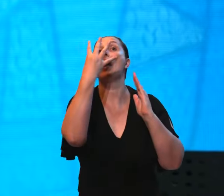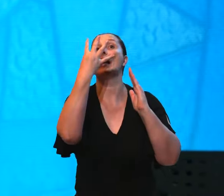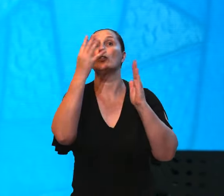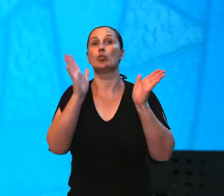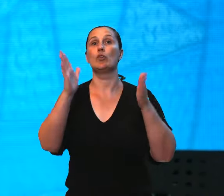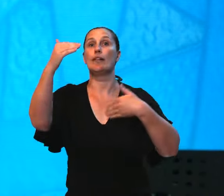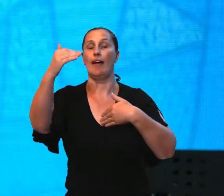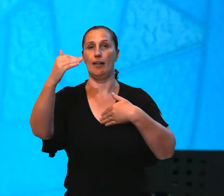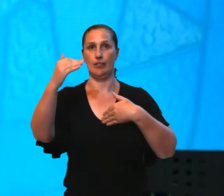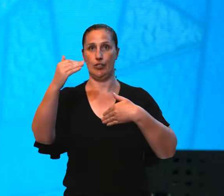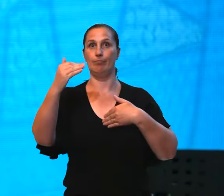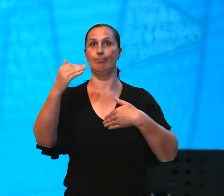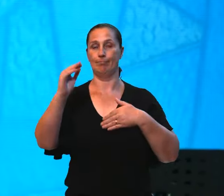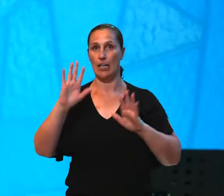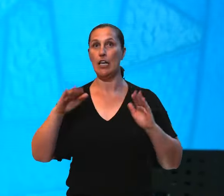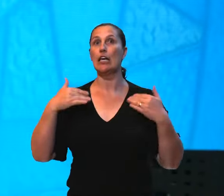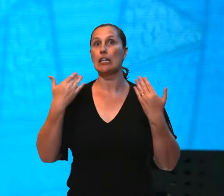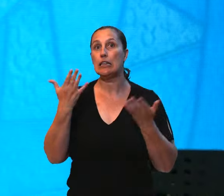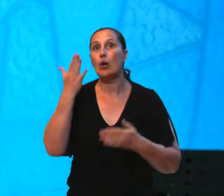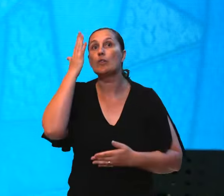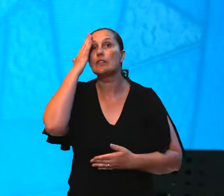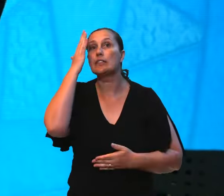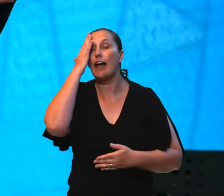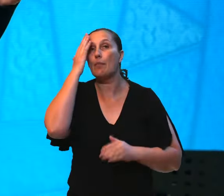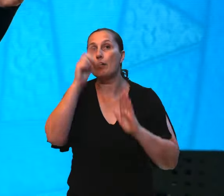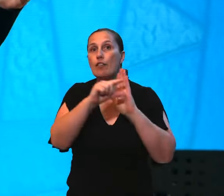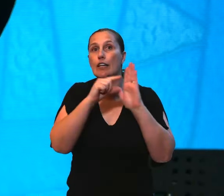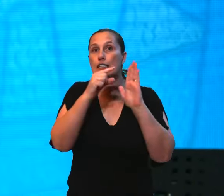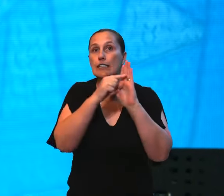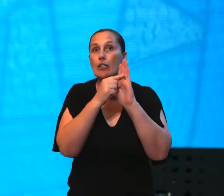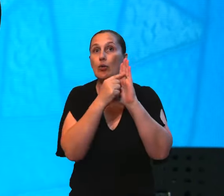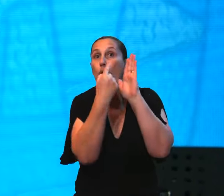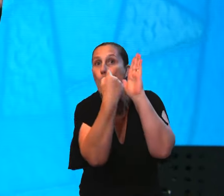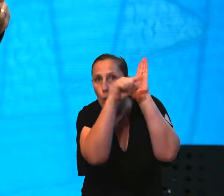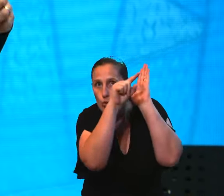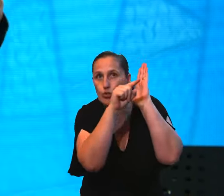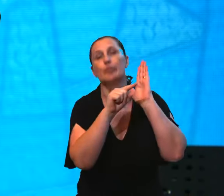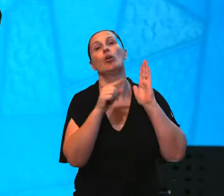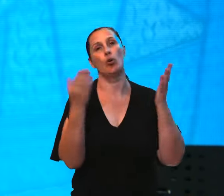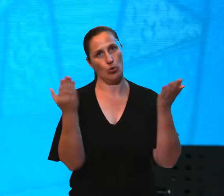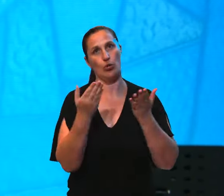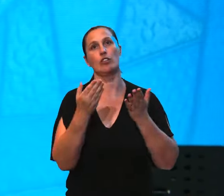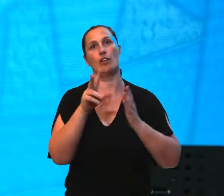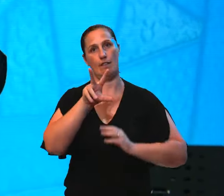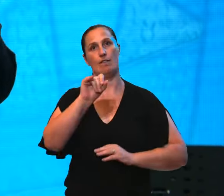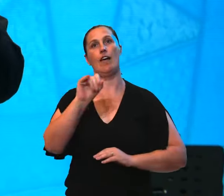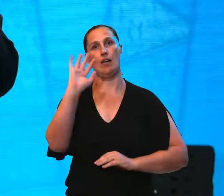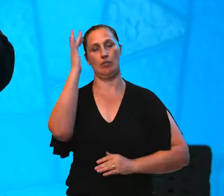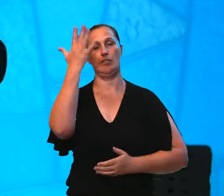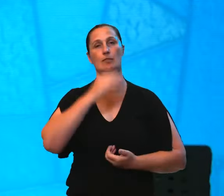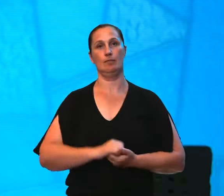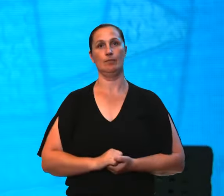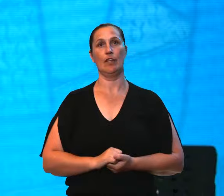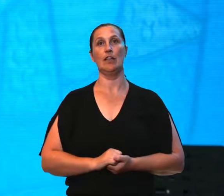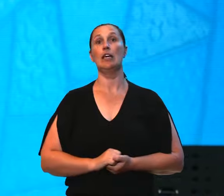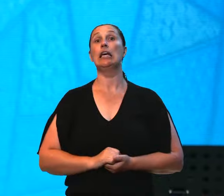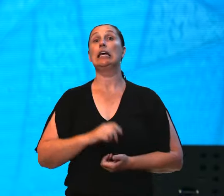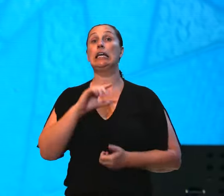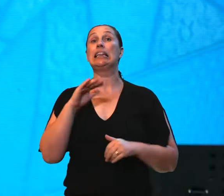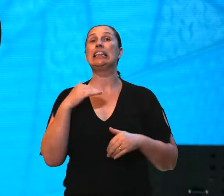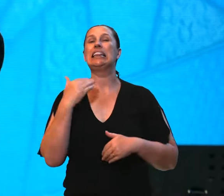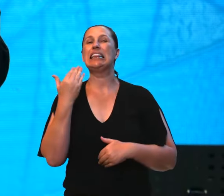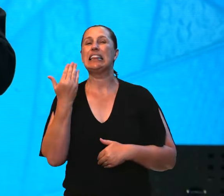meia caixa então Sabe aquele Versículos últimos serão os últimos vai funcionar hoje então tem meia caixa mas